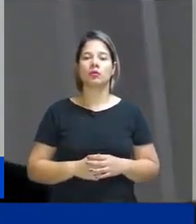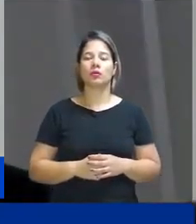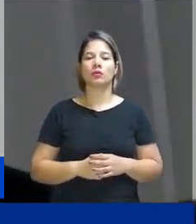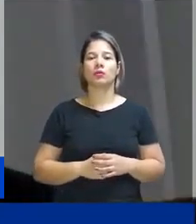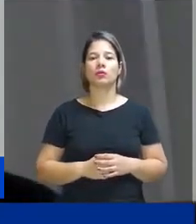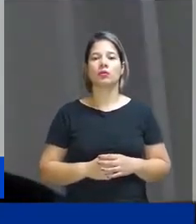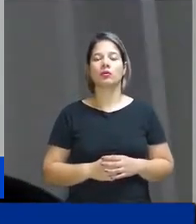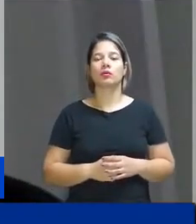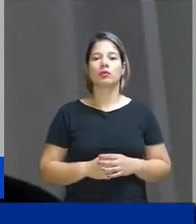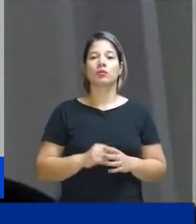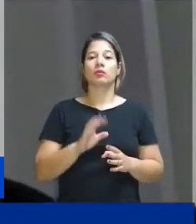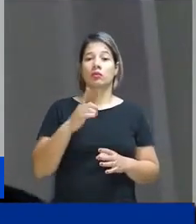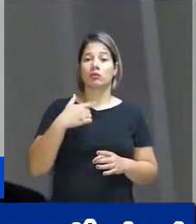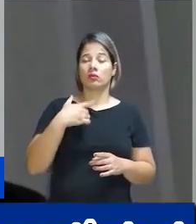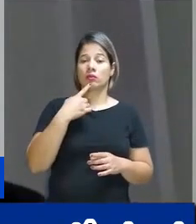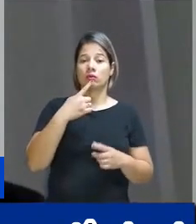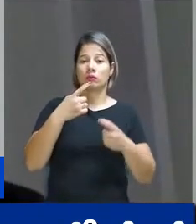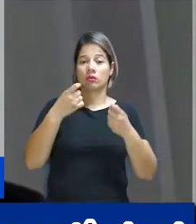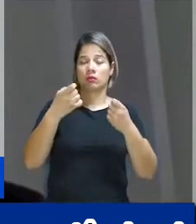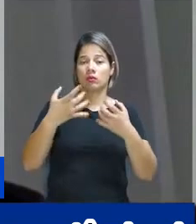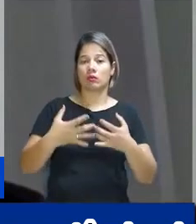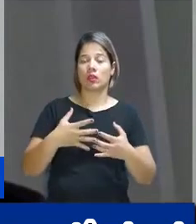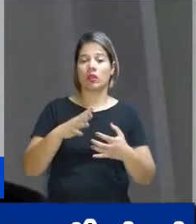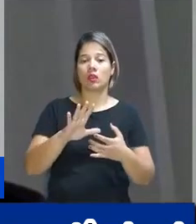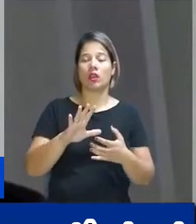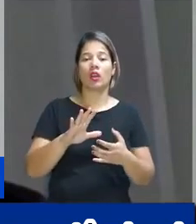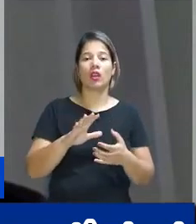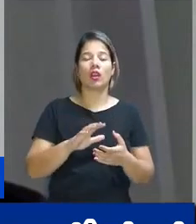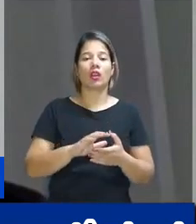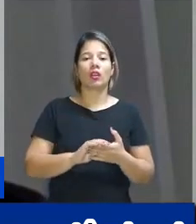primeiramente, faço um registro que,